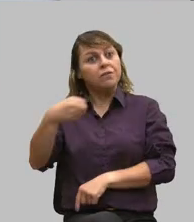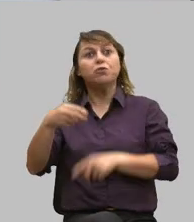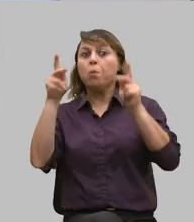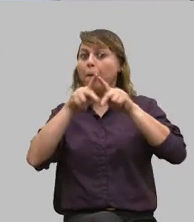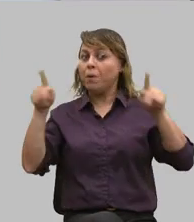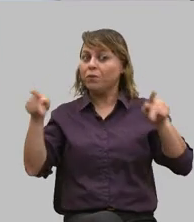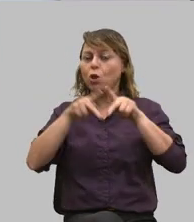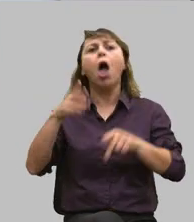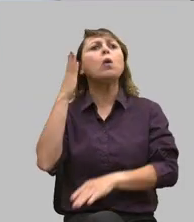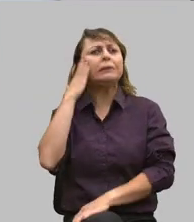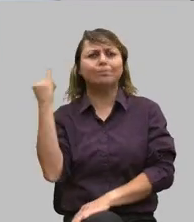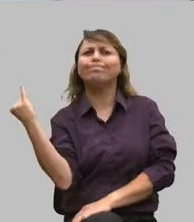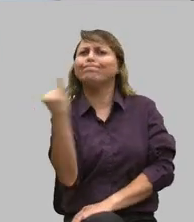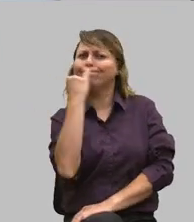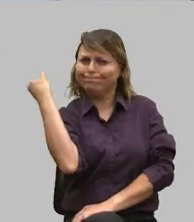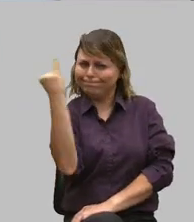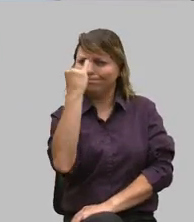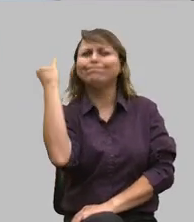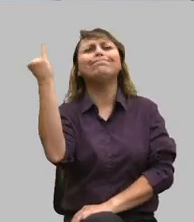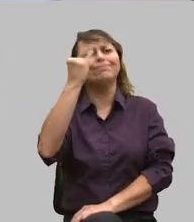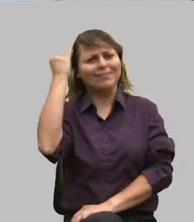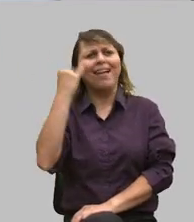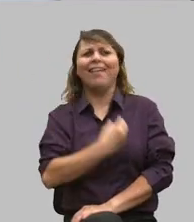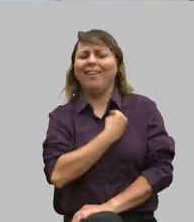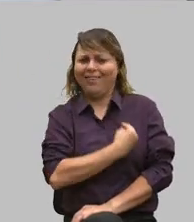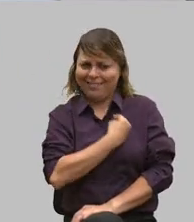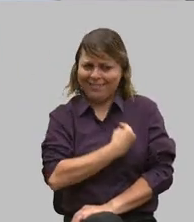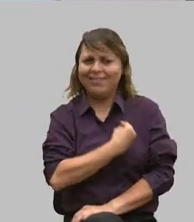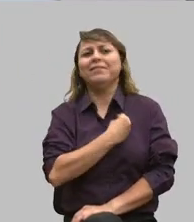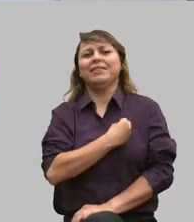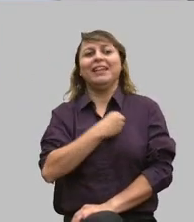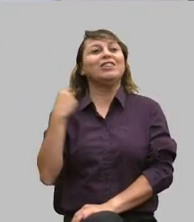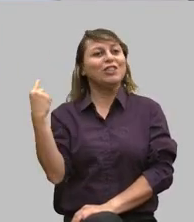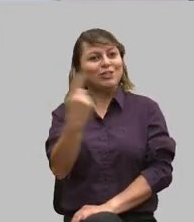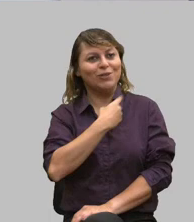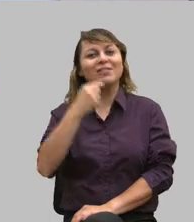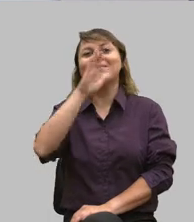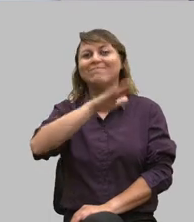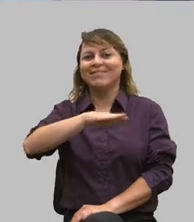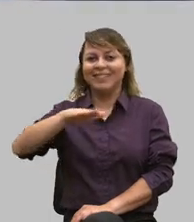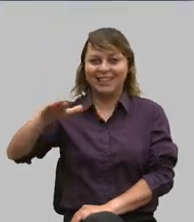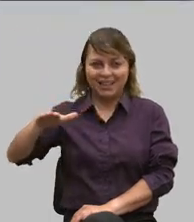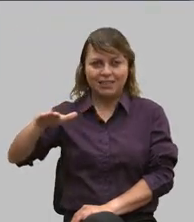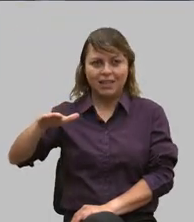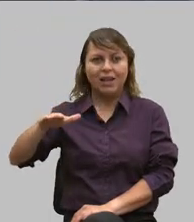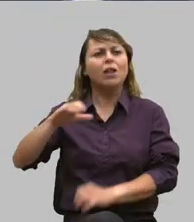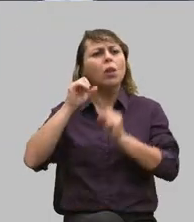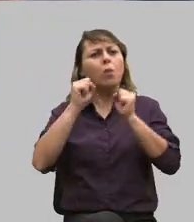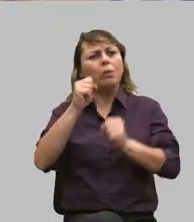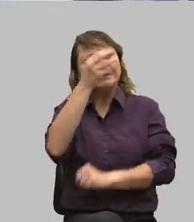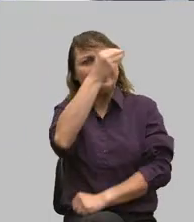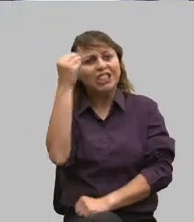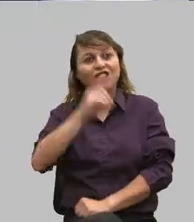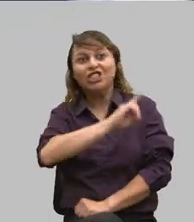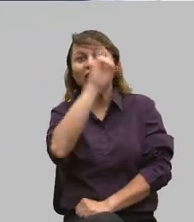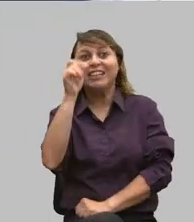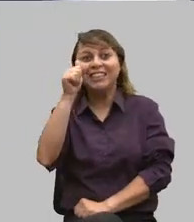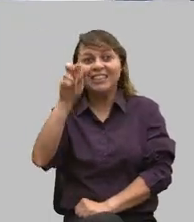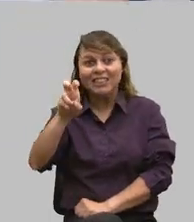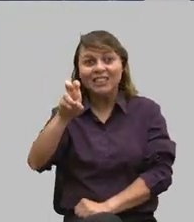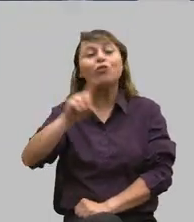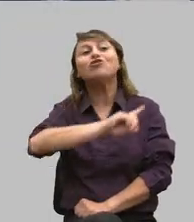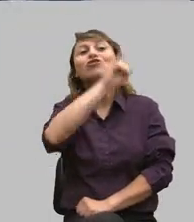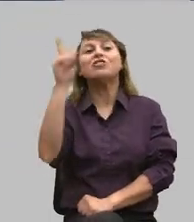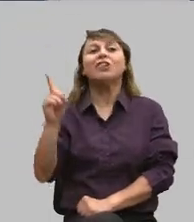e eu sei da importância da educação na vida das nossas crianças não posso esquecer que dia dia 15 né Nós fomos tivemos o